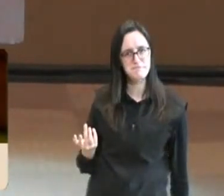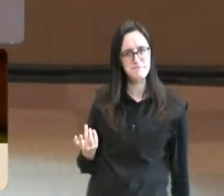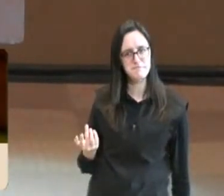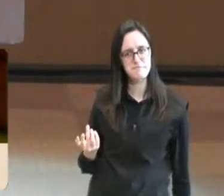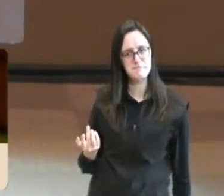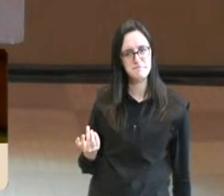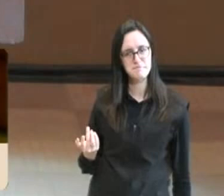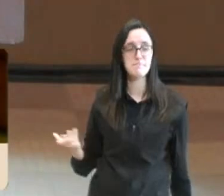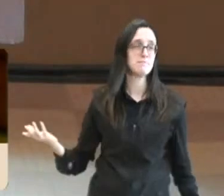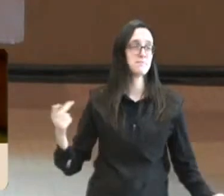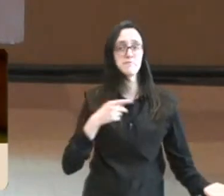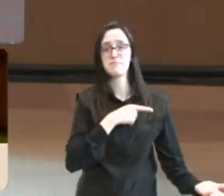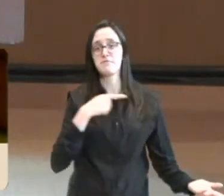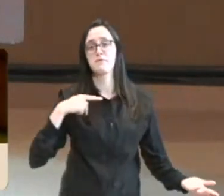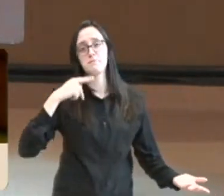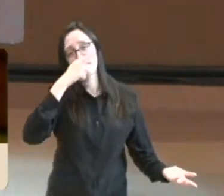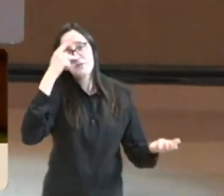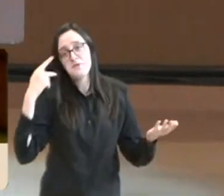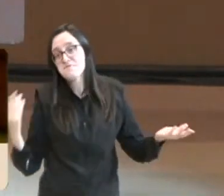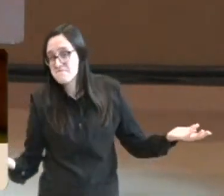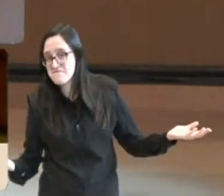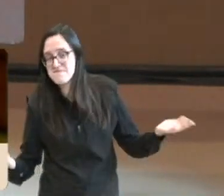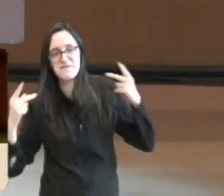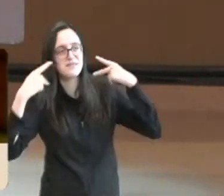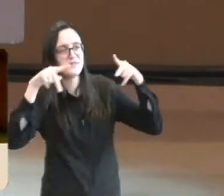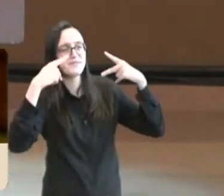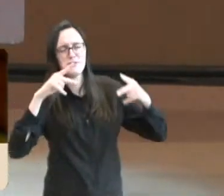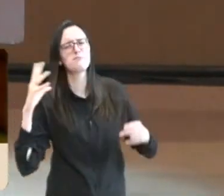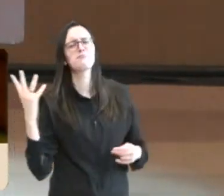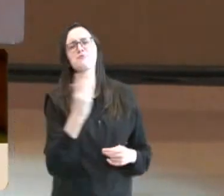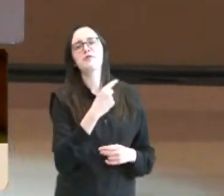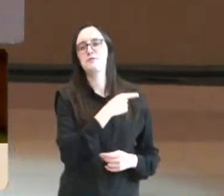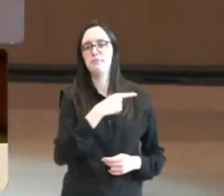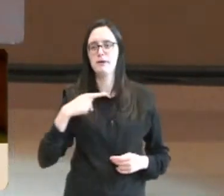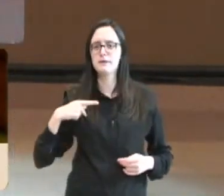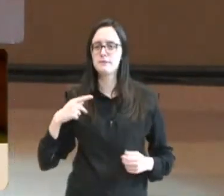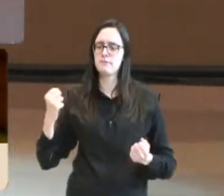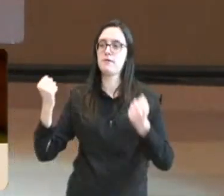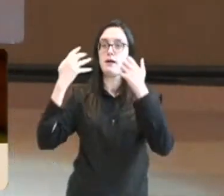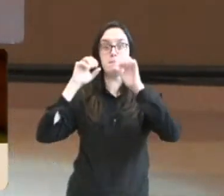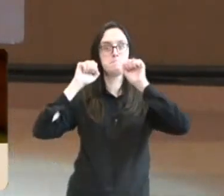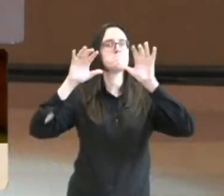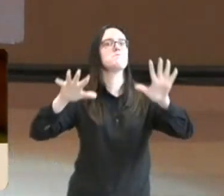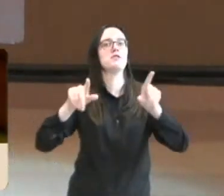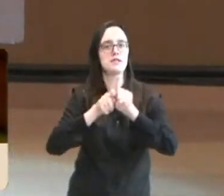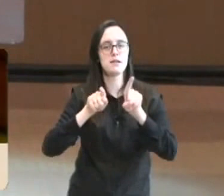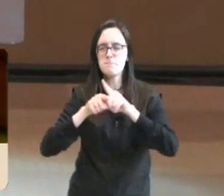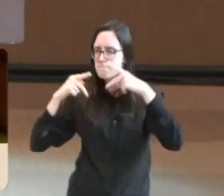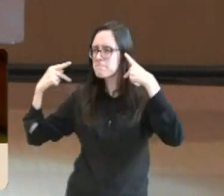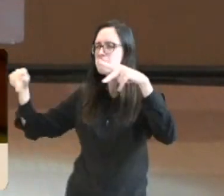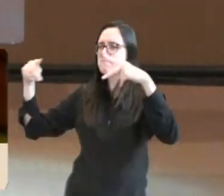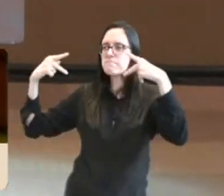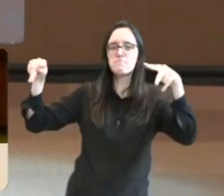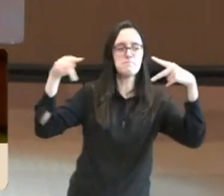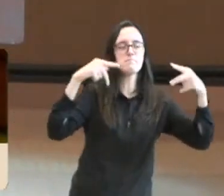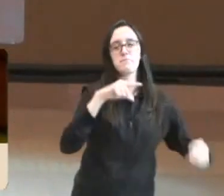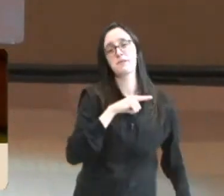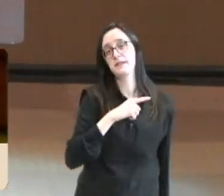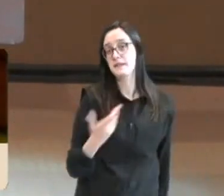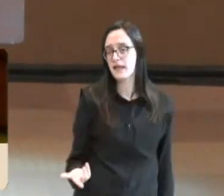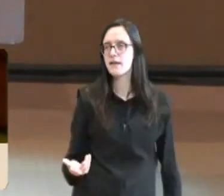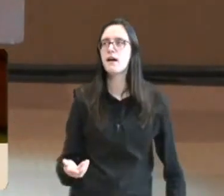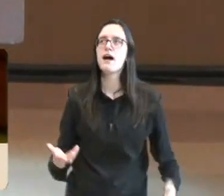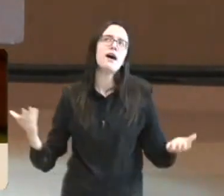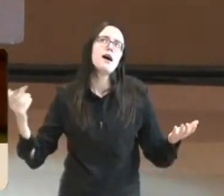Pastor Pascoal aqui na nossa igreja, né? Todos os pastores aqui são bênção na pregação da palavra, né? Quero